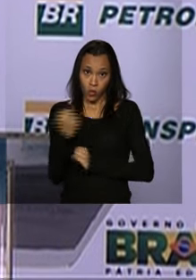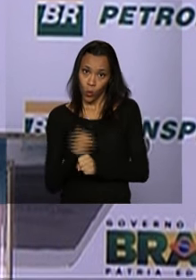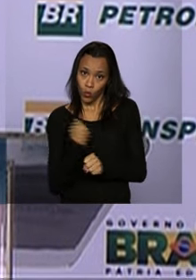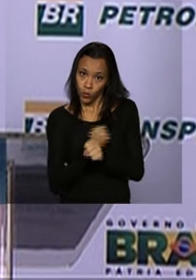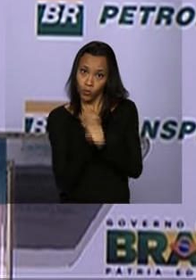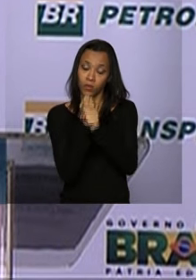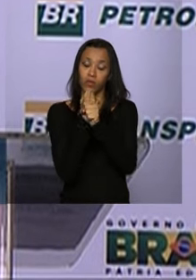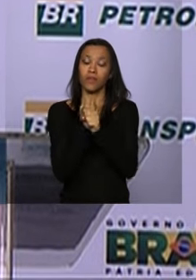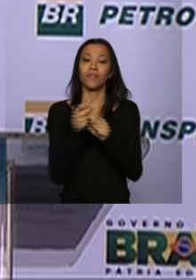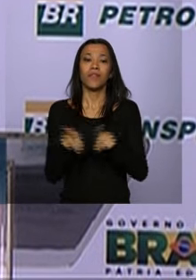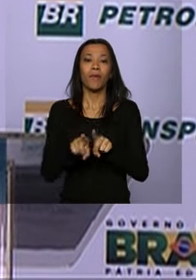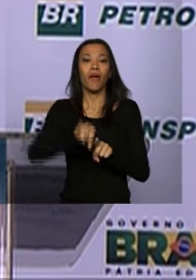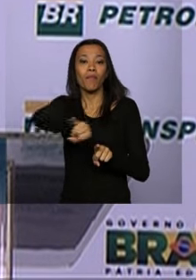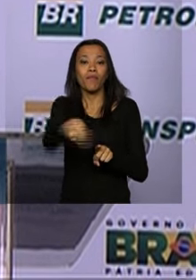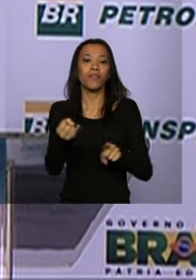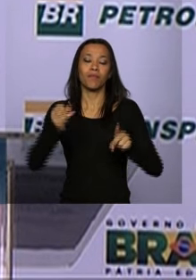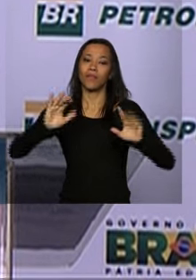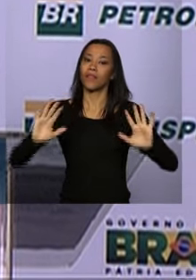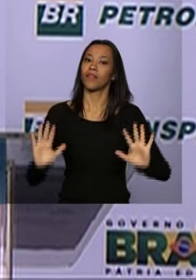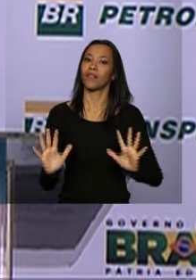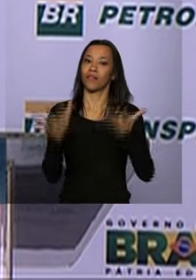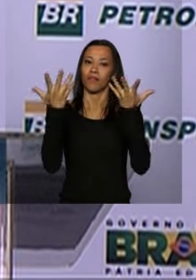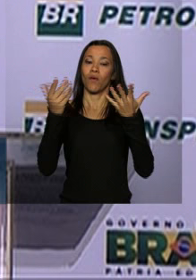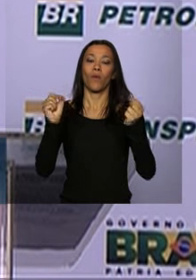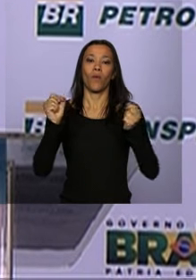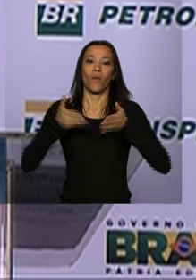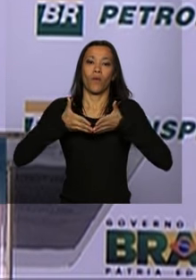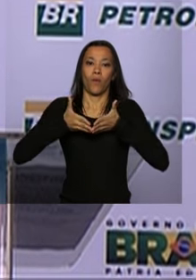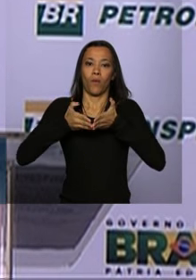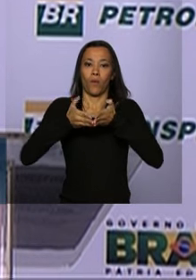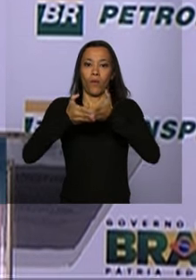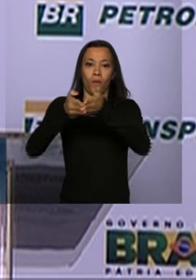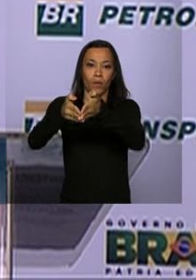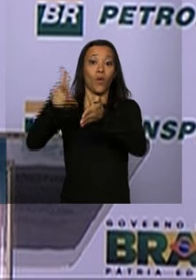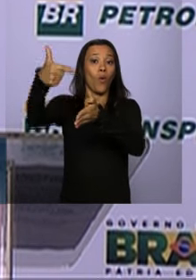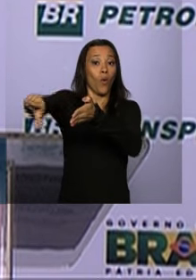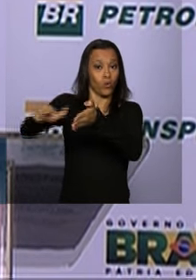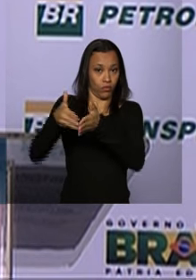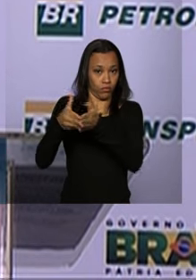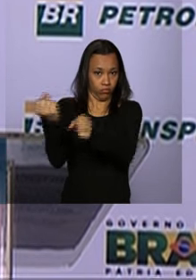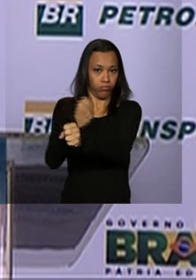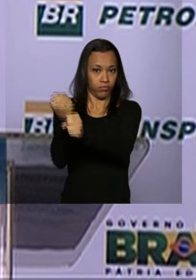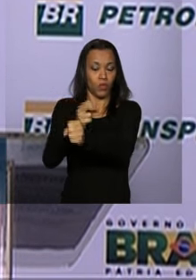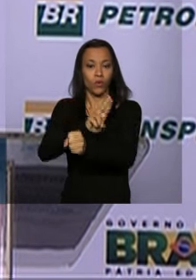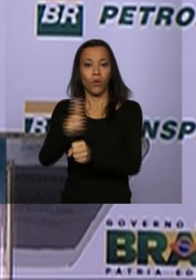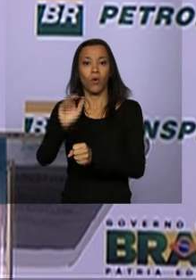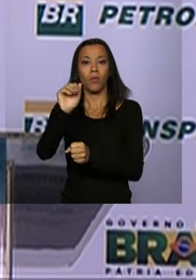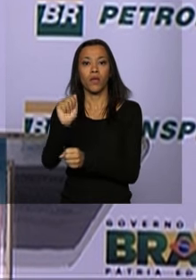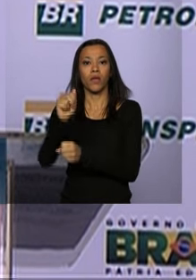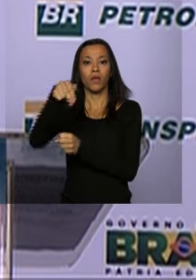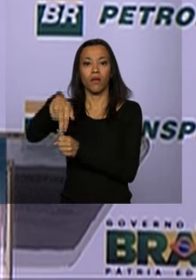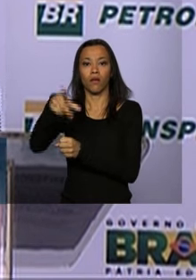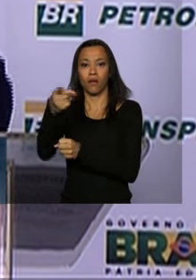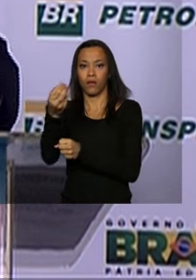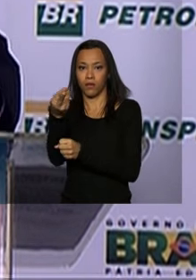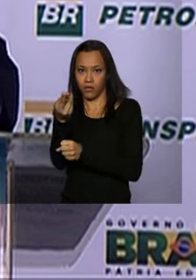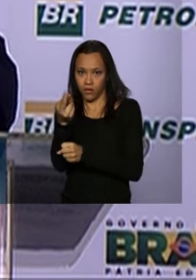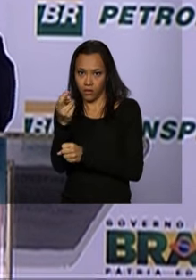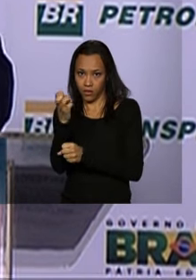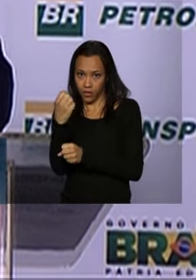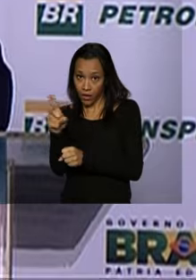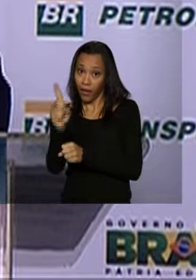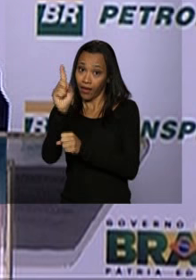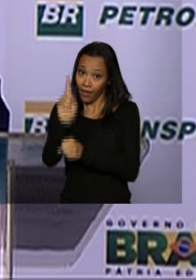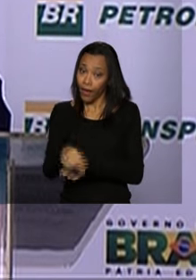Aproveitamos também para comemorar a viagem inaugural do navio André Rebouças, recém-construído nesse estaleiro, e é um dos tantos orgulhos da indústria